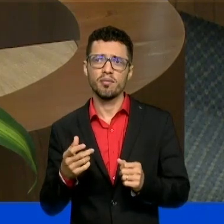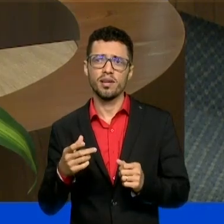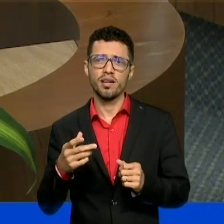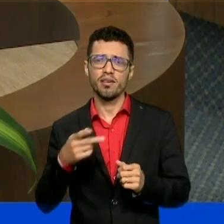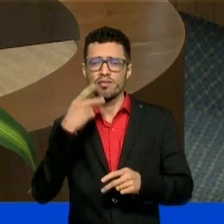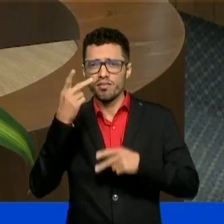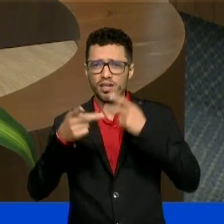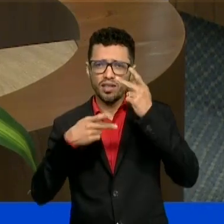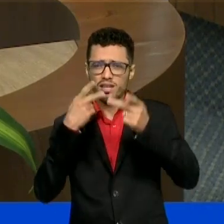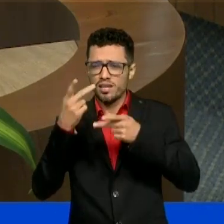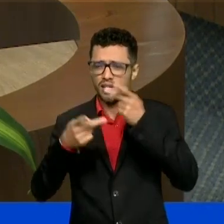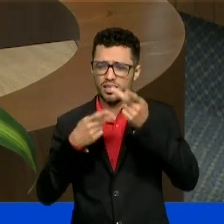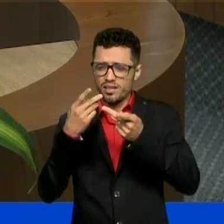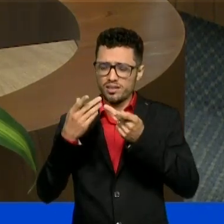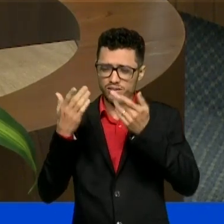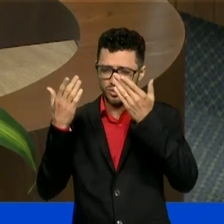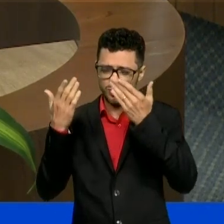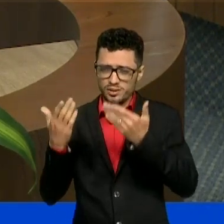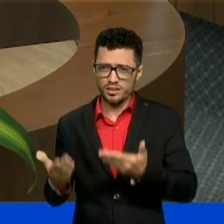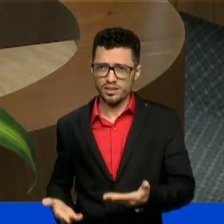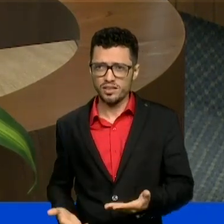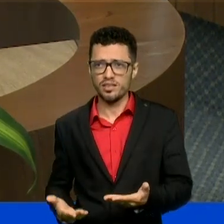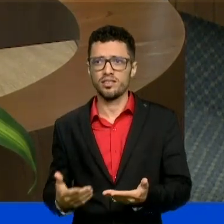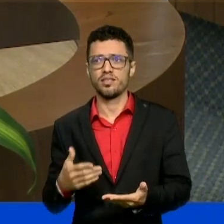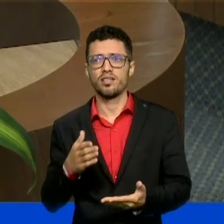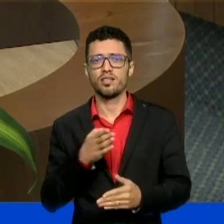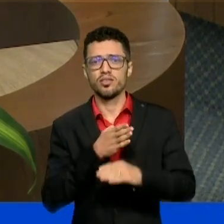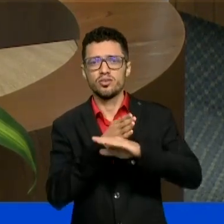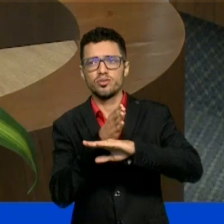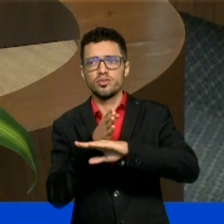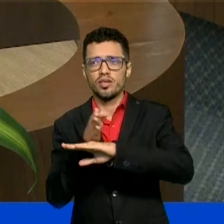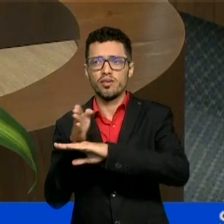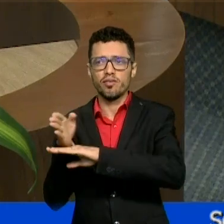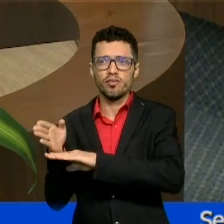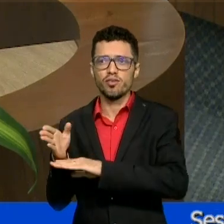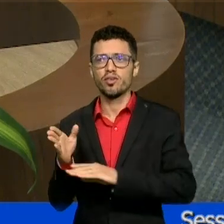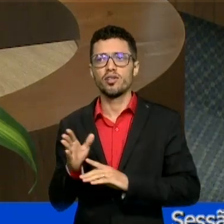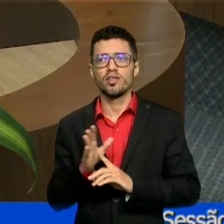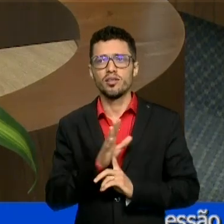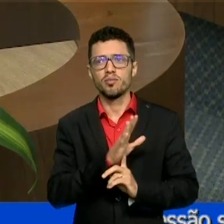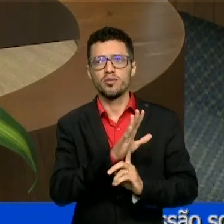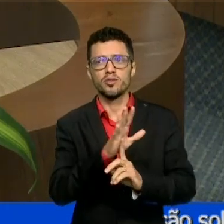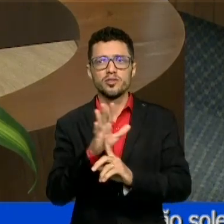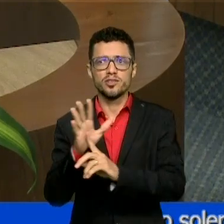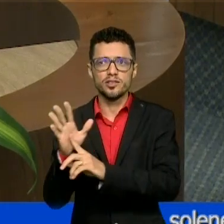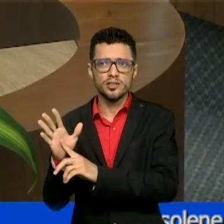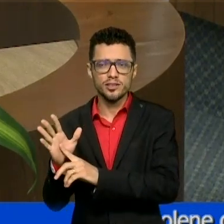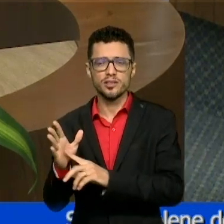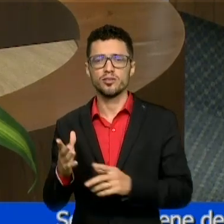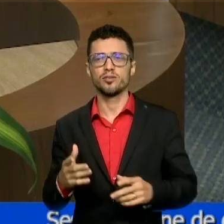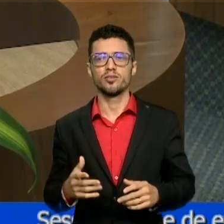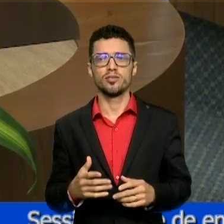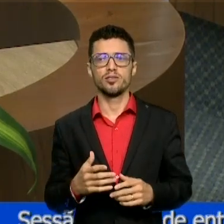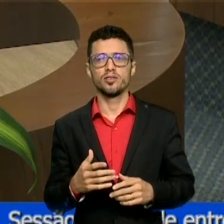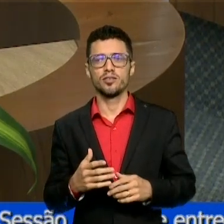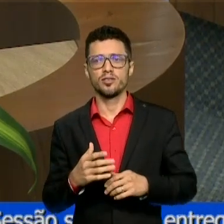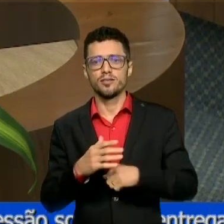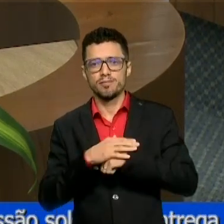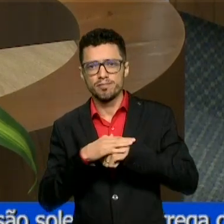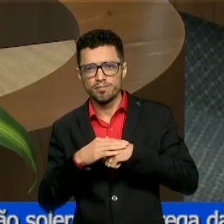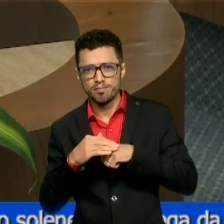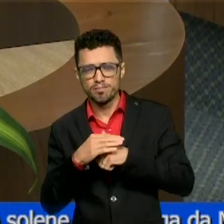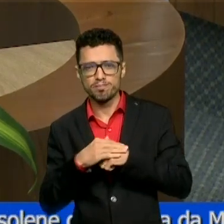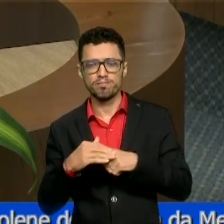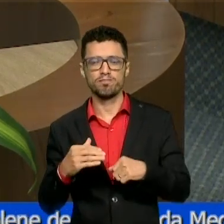foi espalhando gentileza, cortesia, boa vontade. Vocês